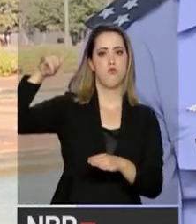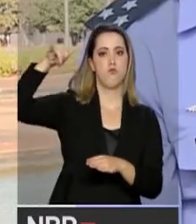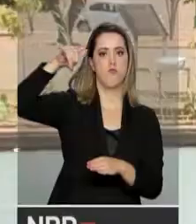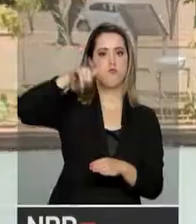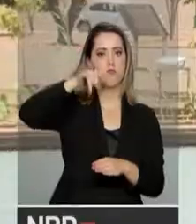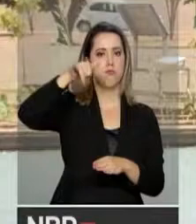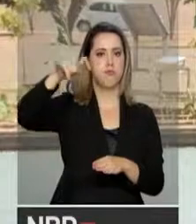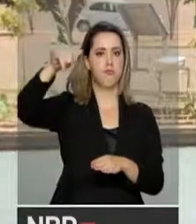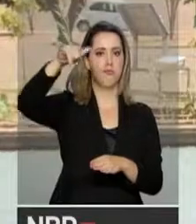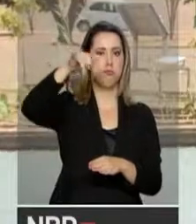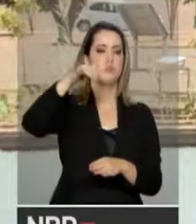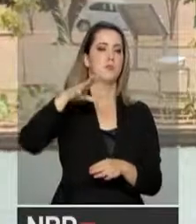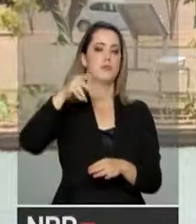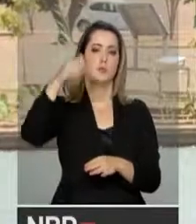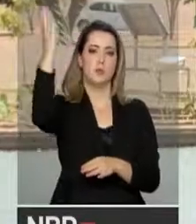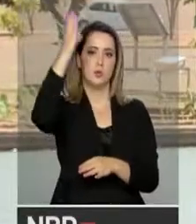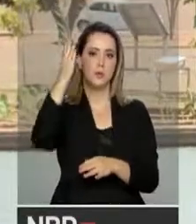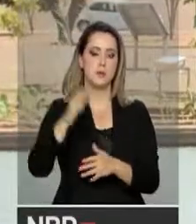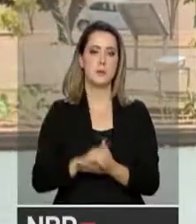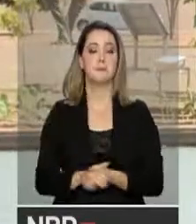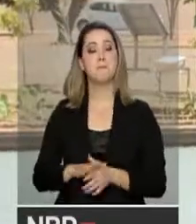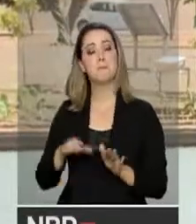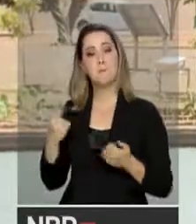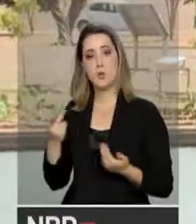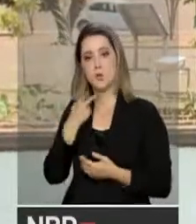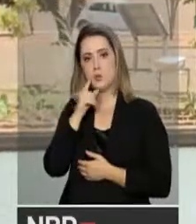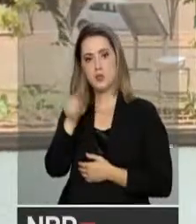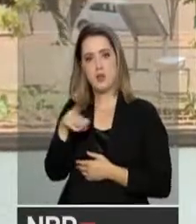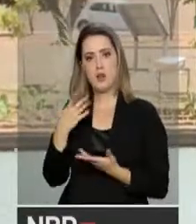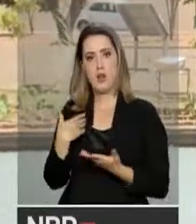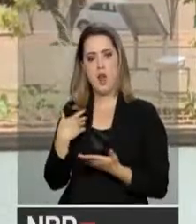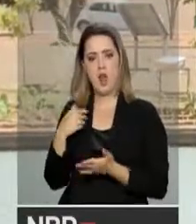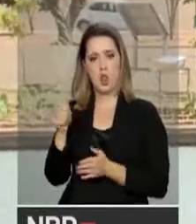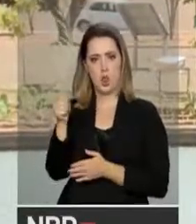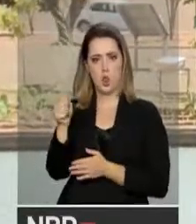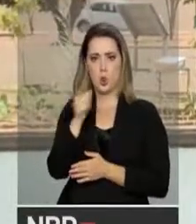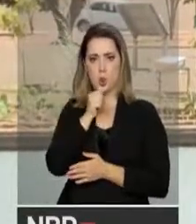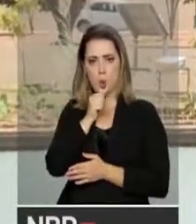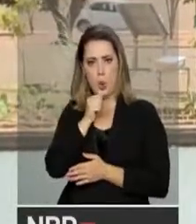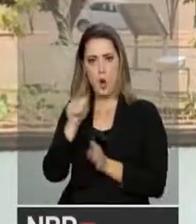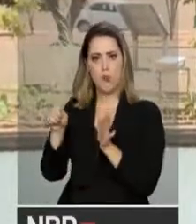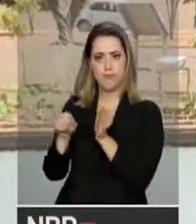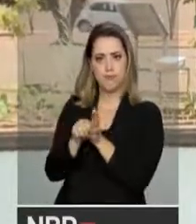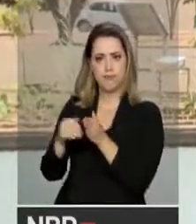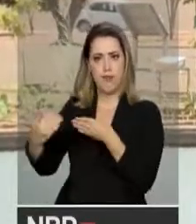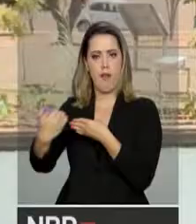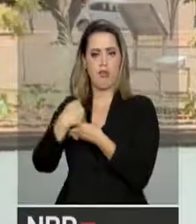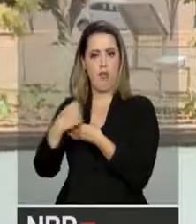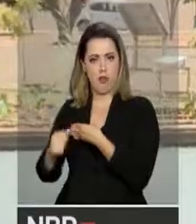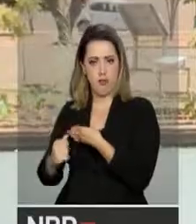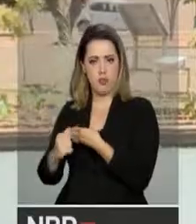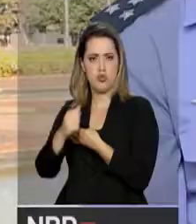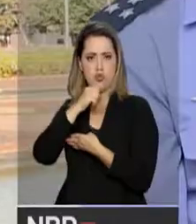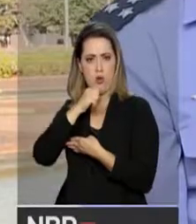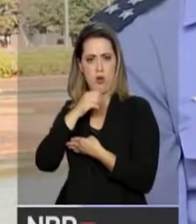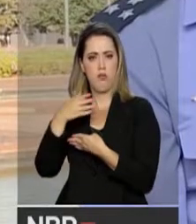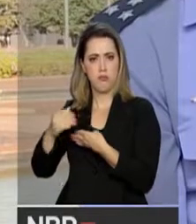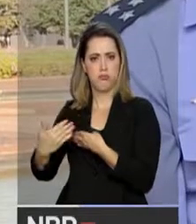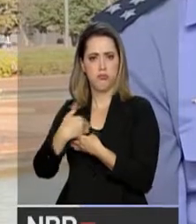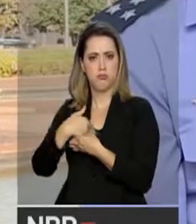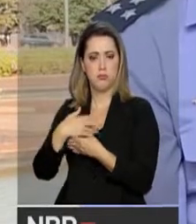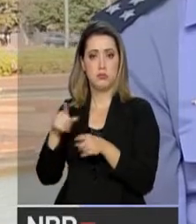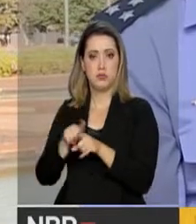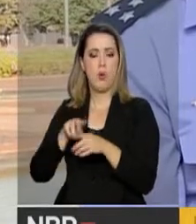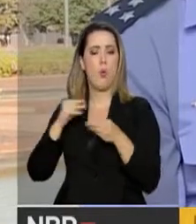território nacional. E dentre esses ilícitos, a gente pode citar, por exemplo, o narcotráfico. O que o senhor destacaria para a gente? Sim,